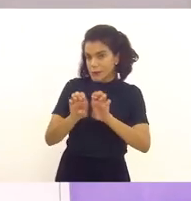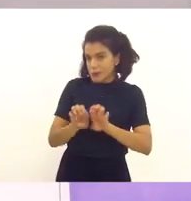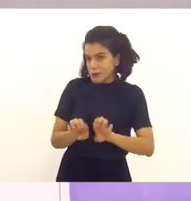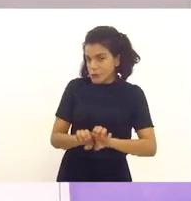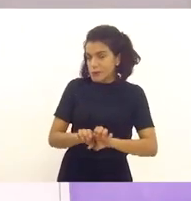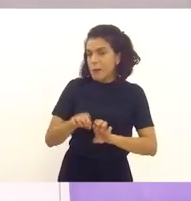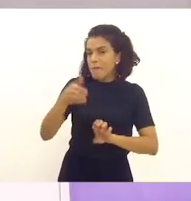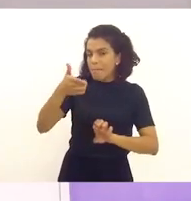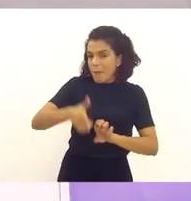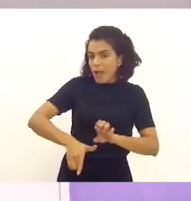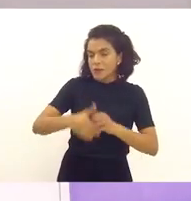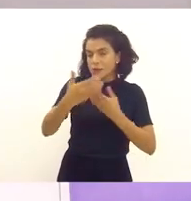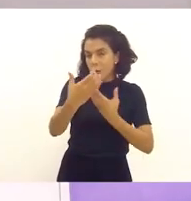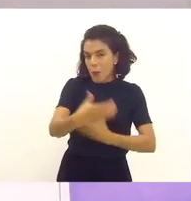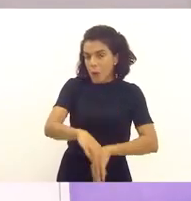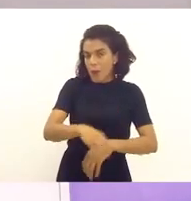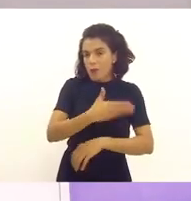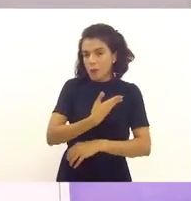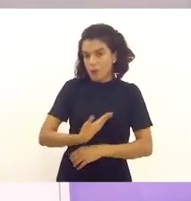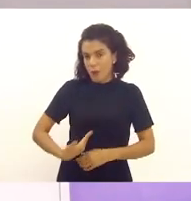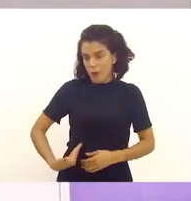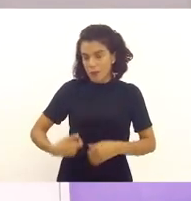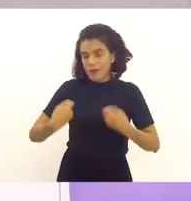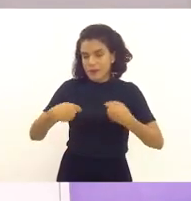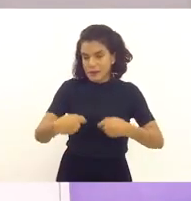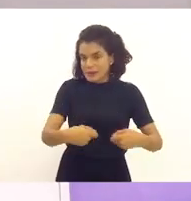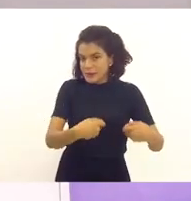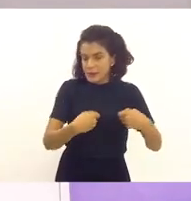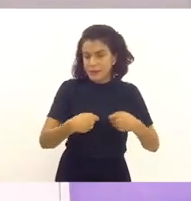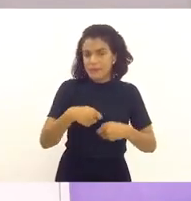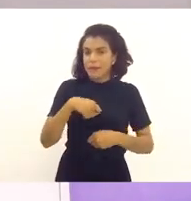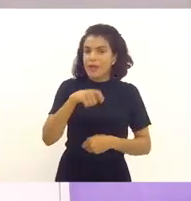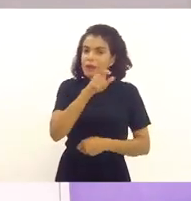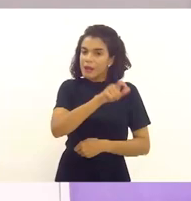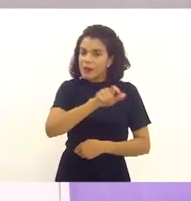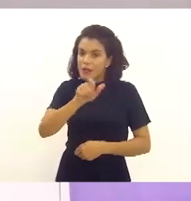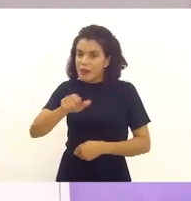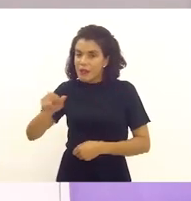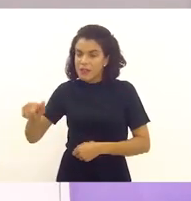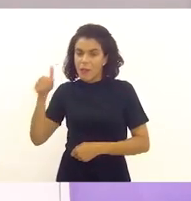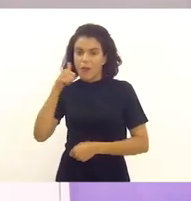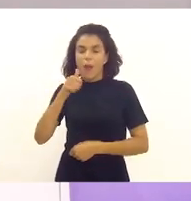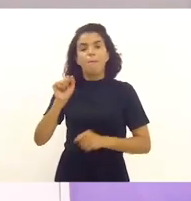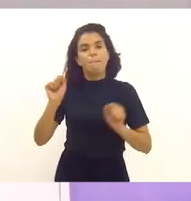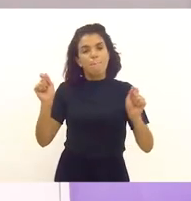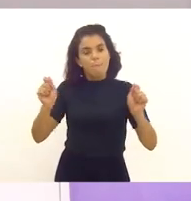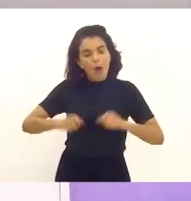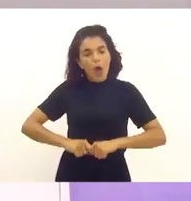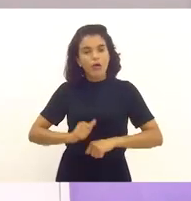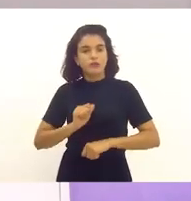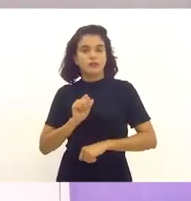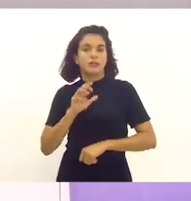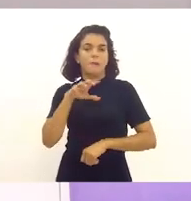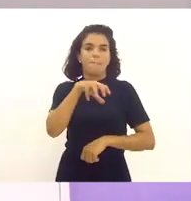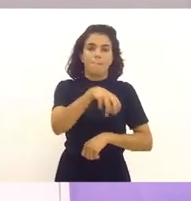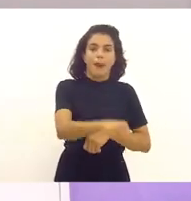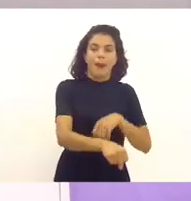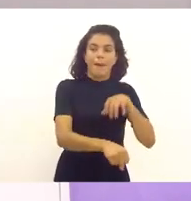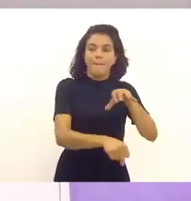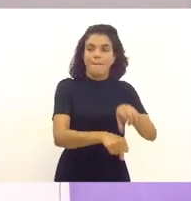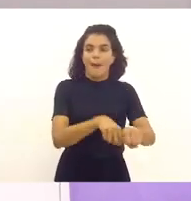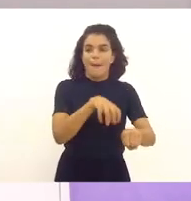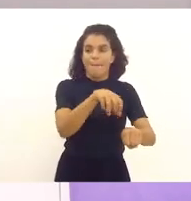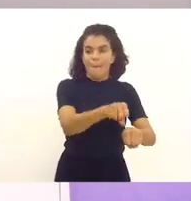precisa de mais concursos públicos para que essas mulheres possam disputar esse espaço e garantirem assim